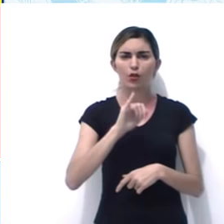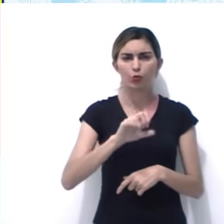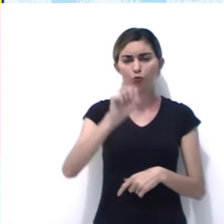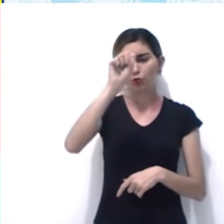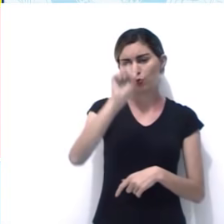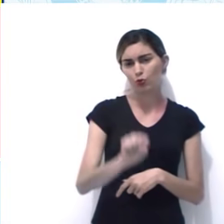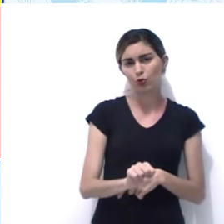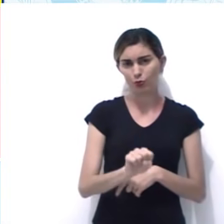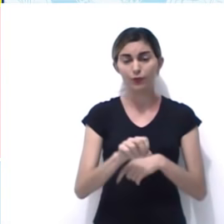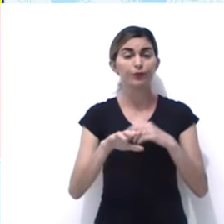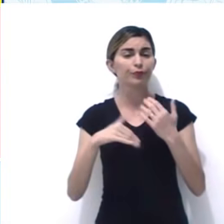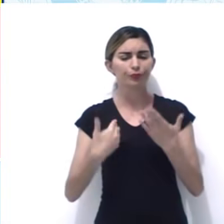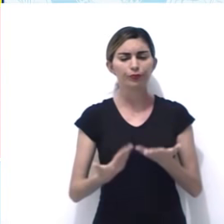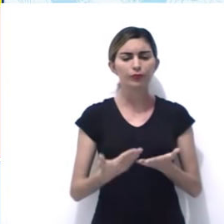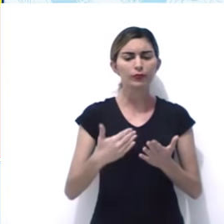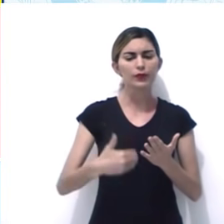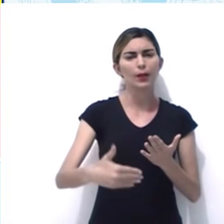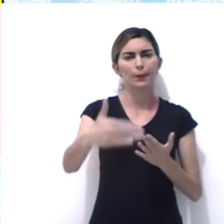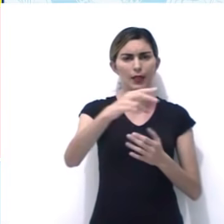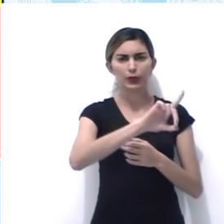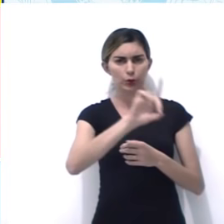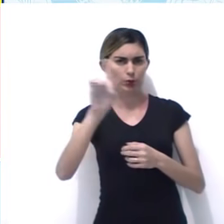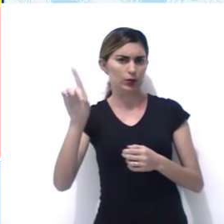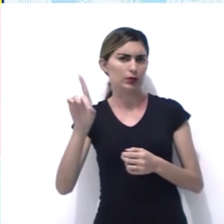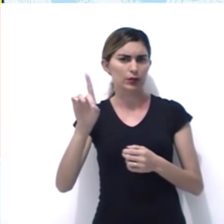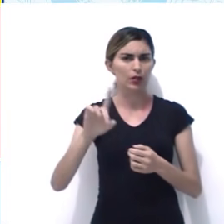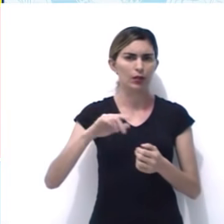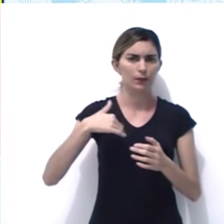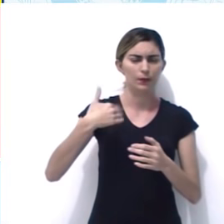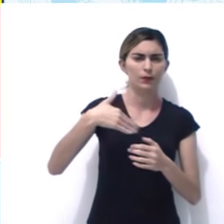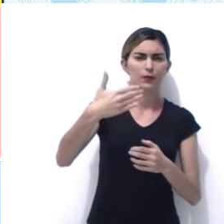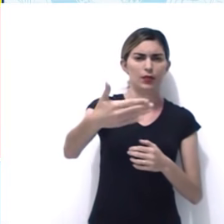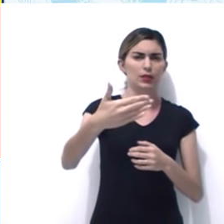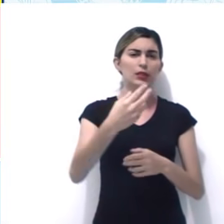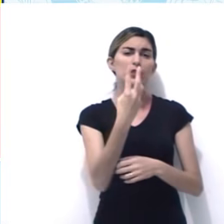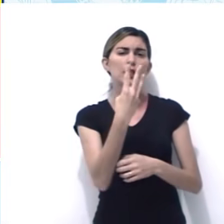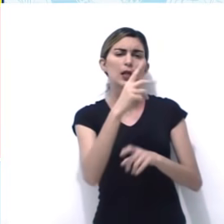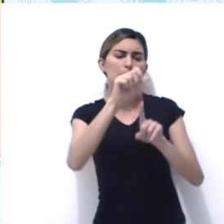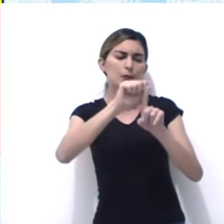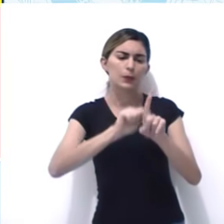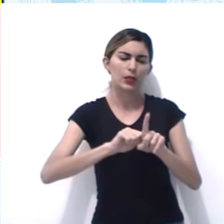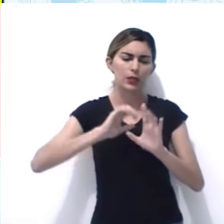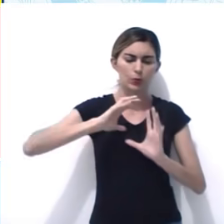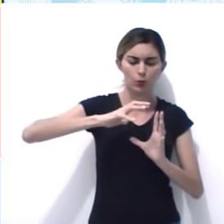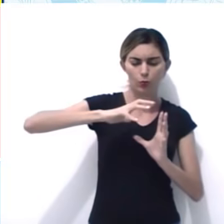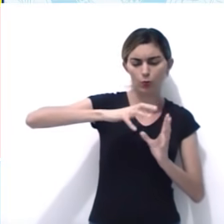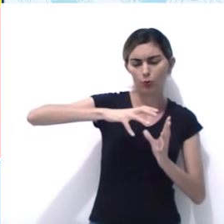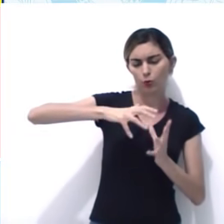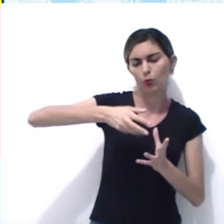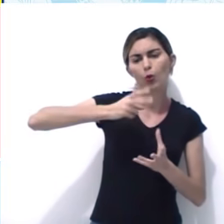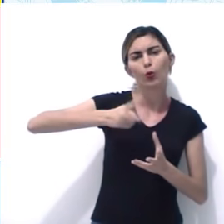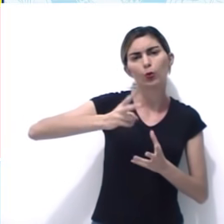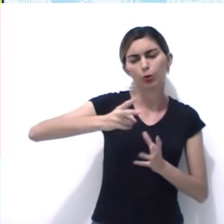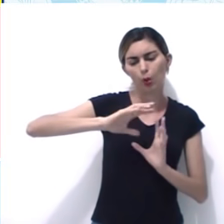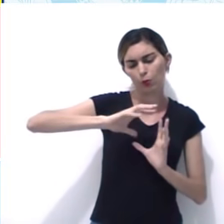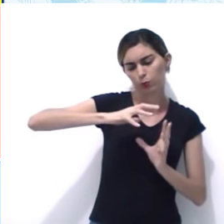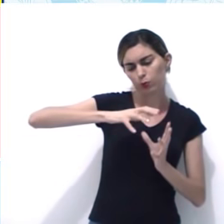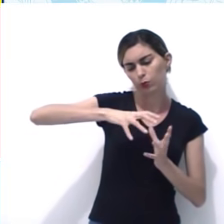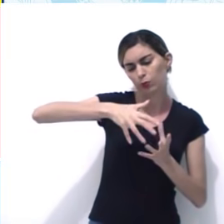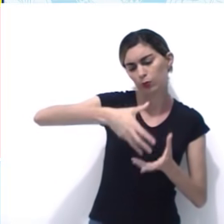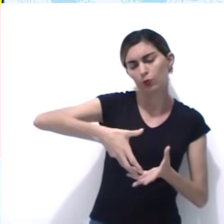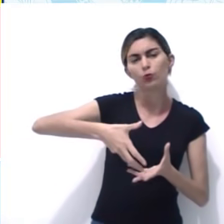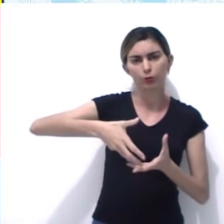da então a partir dessa data vai se passar mais três meses a terra vai continuar realizando o seu movimento de